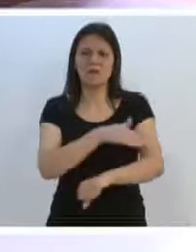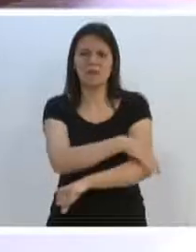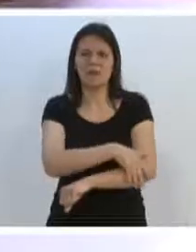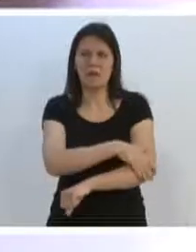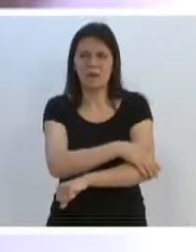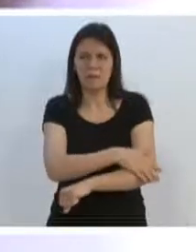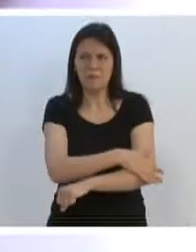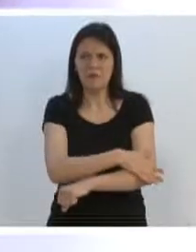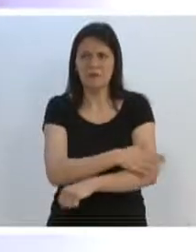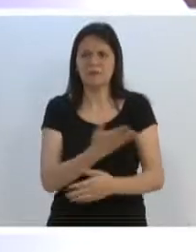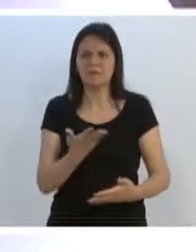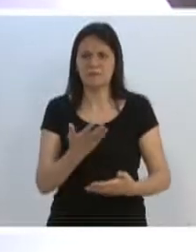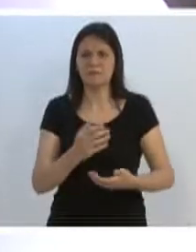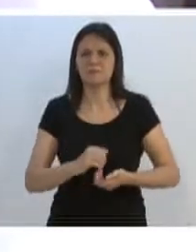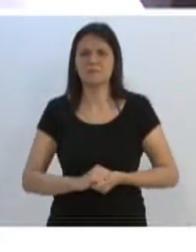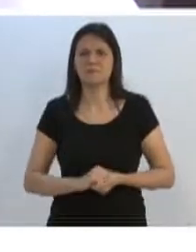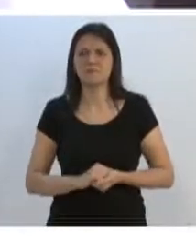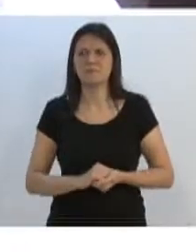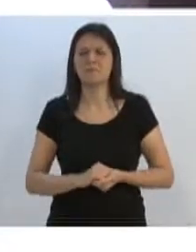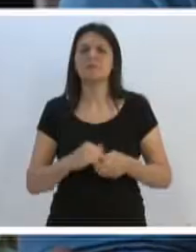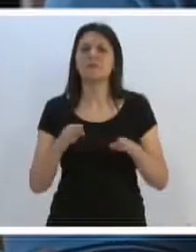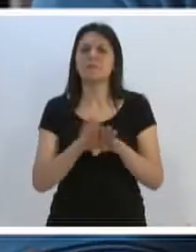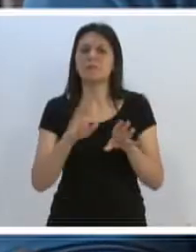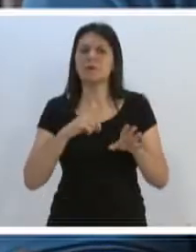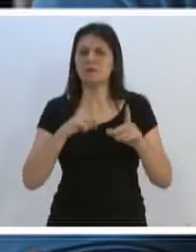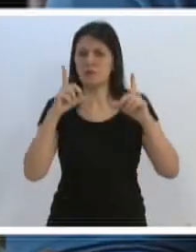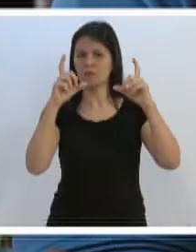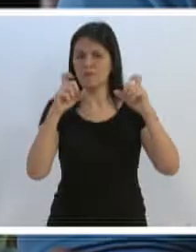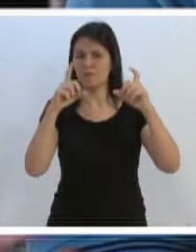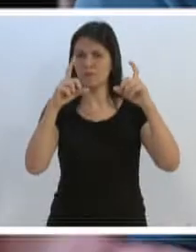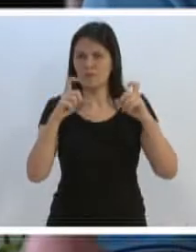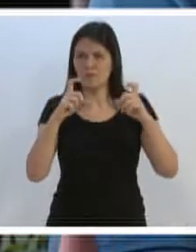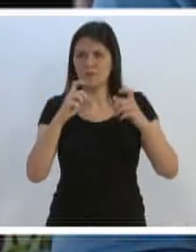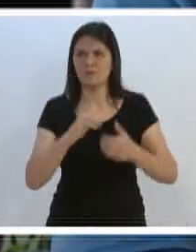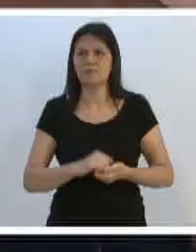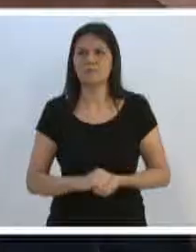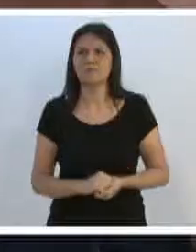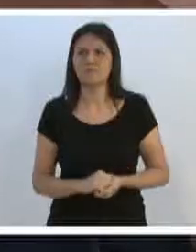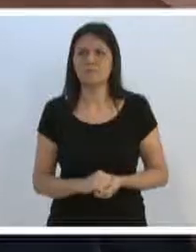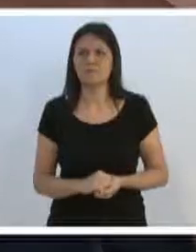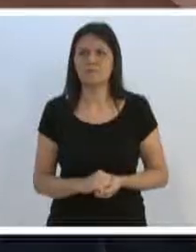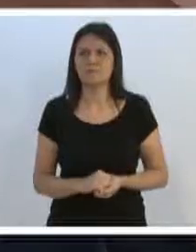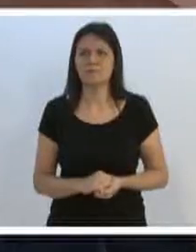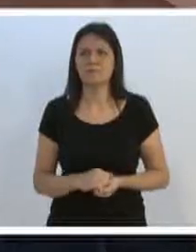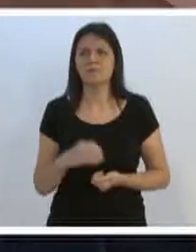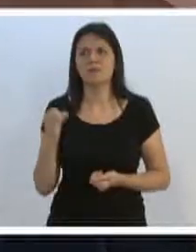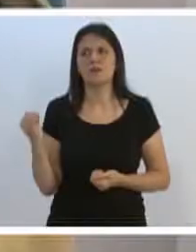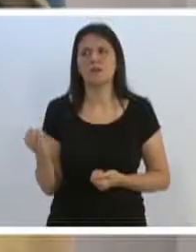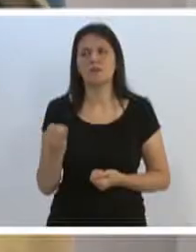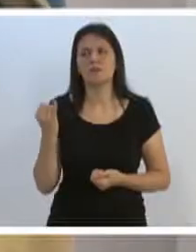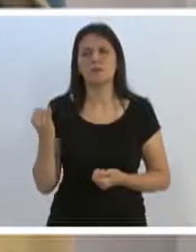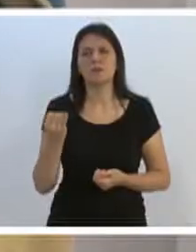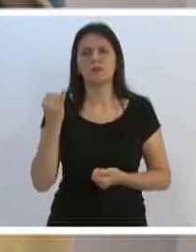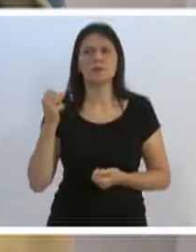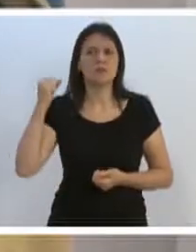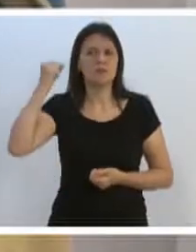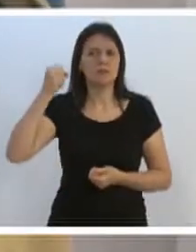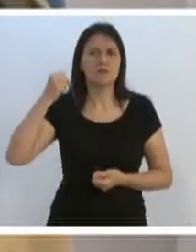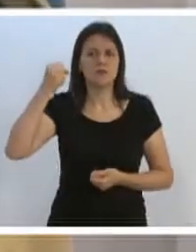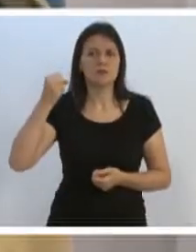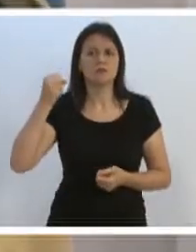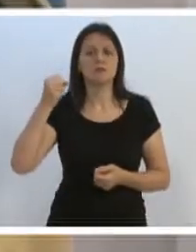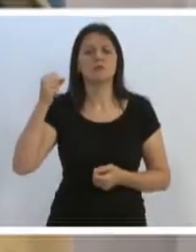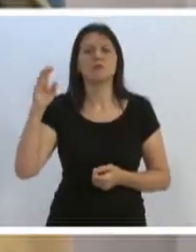Agnello Paulo Lanzer, que também temos fotos, da importância de um senador para a nossa